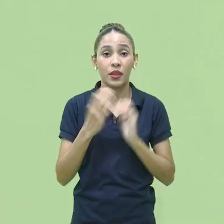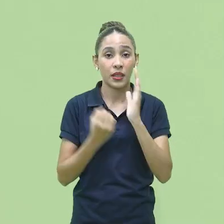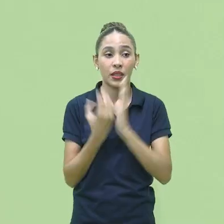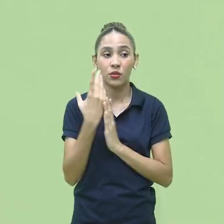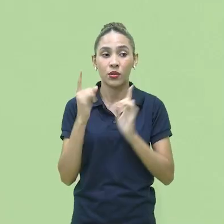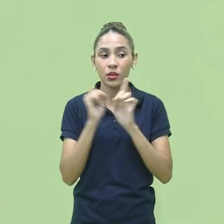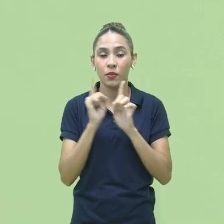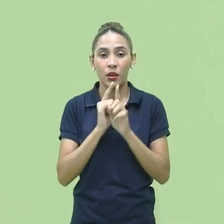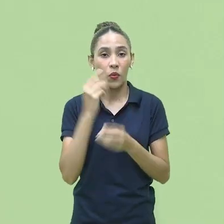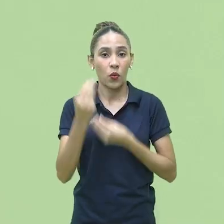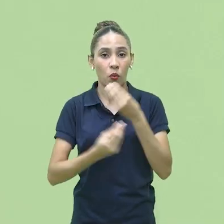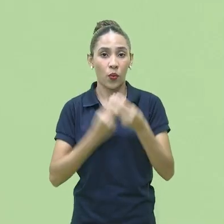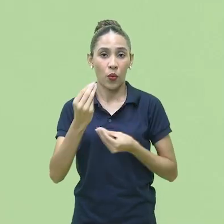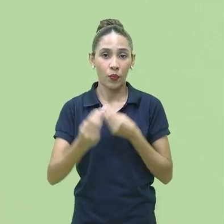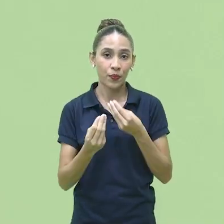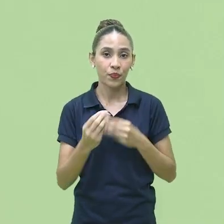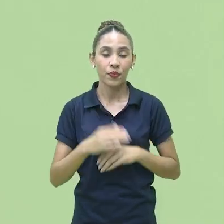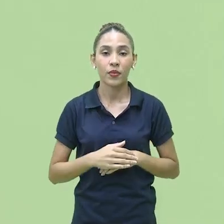formações, né,